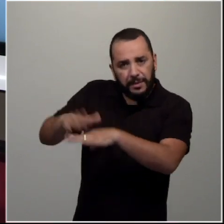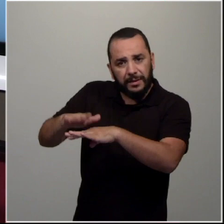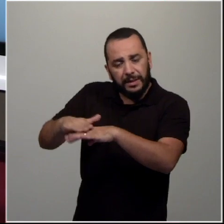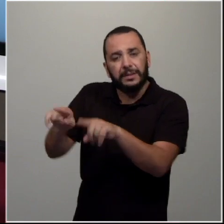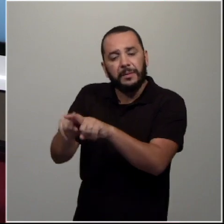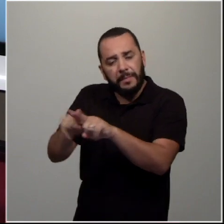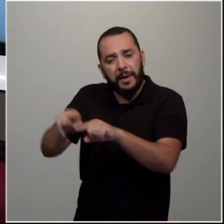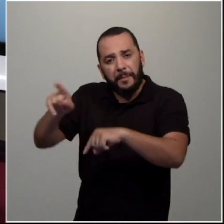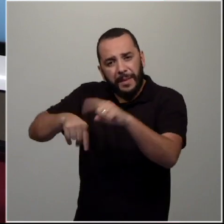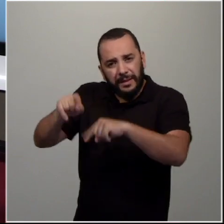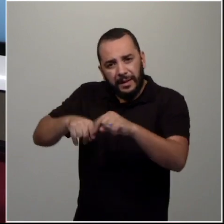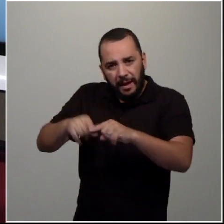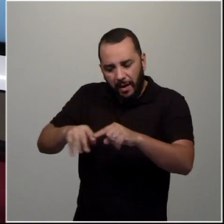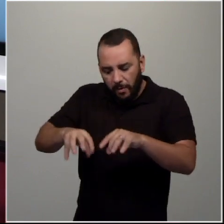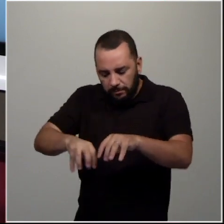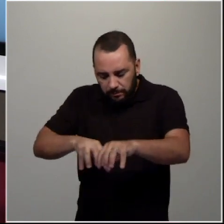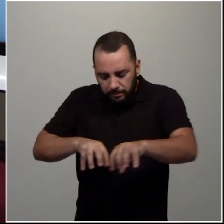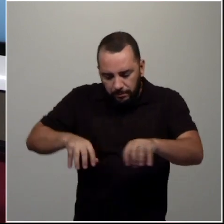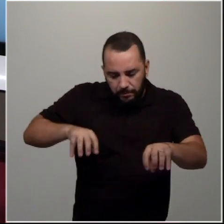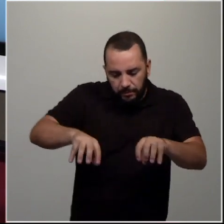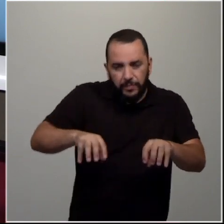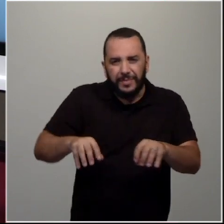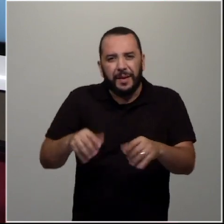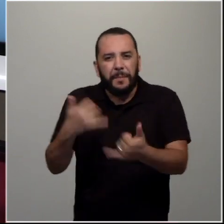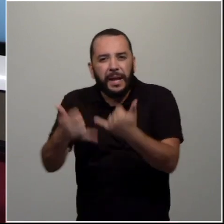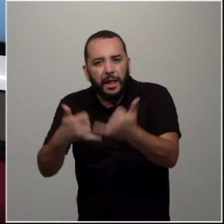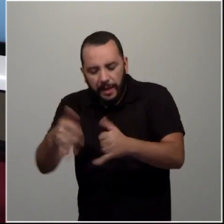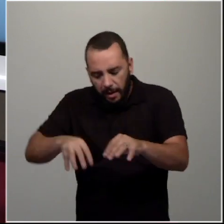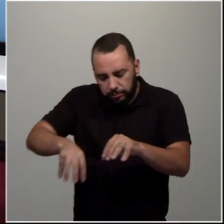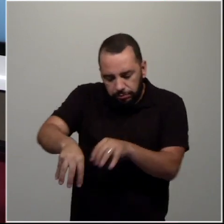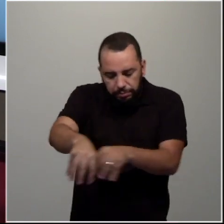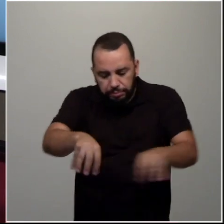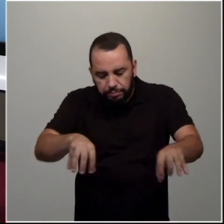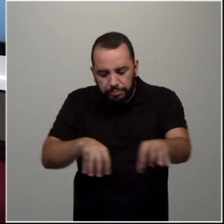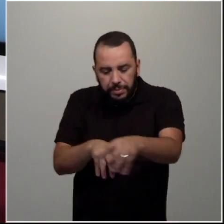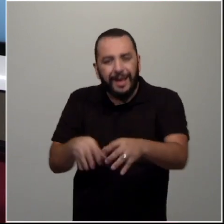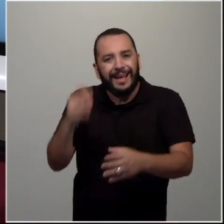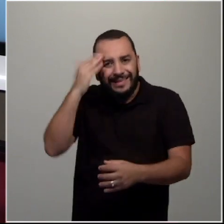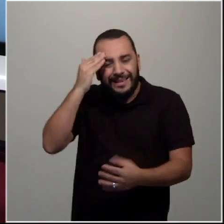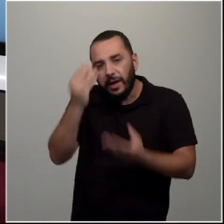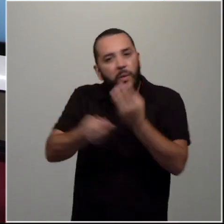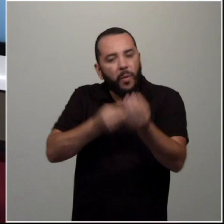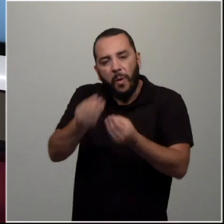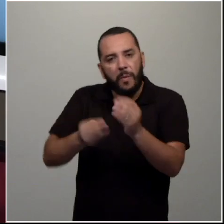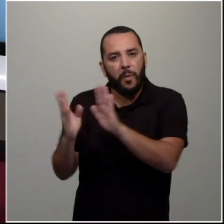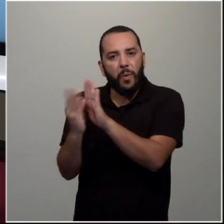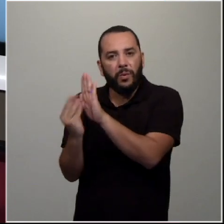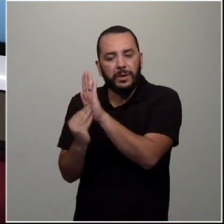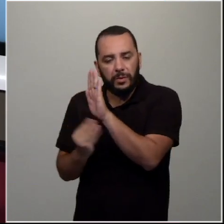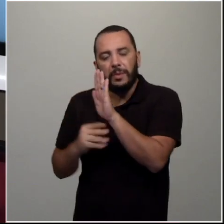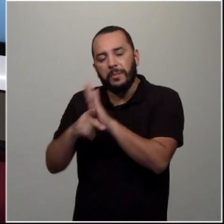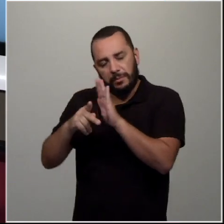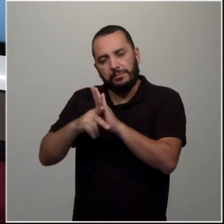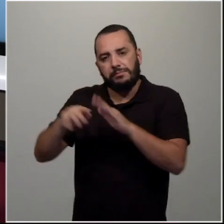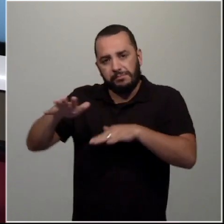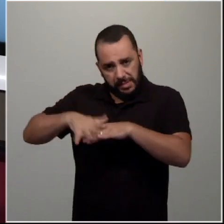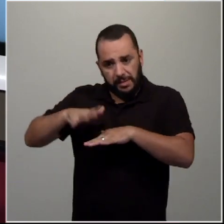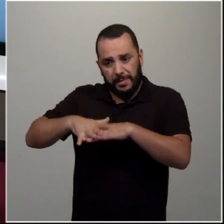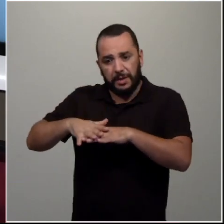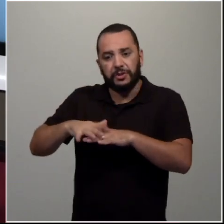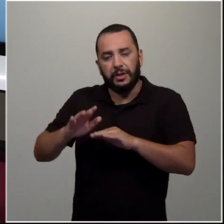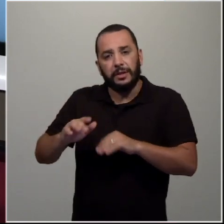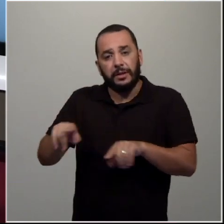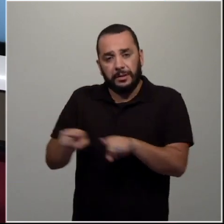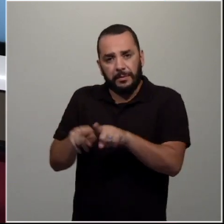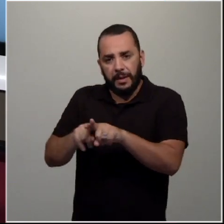manipuláveis ajuda o aluno a entender é a importância desses conteúdos matemáticos não só do aspecto do ponto de vista formal mas